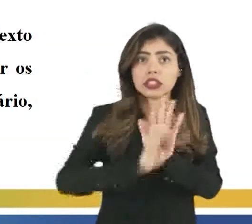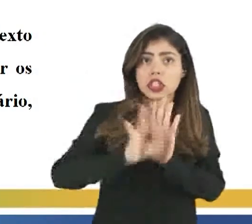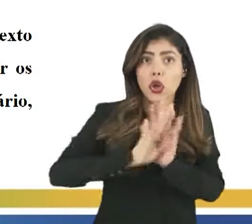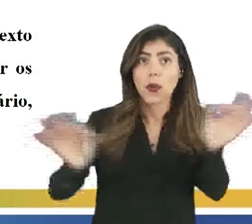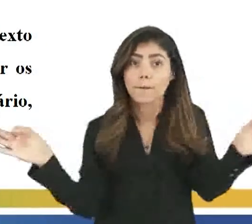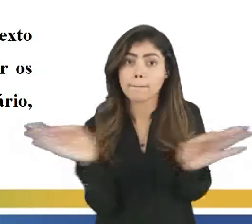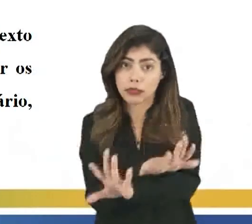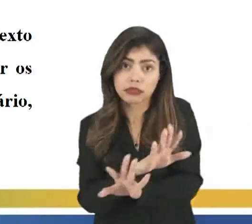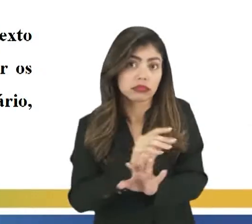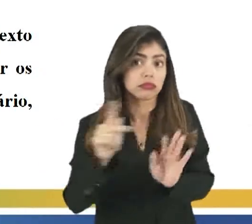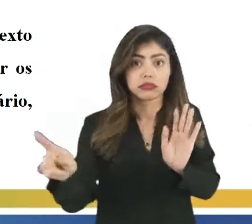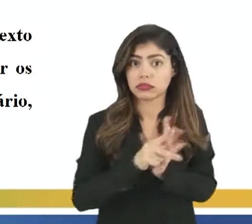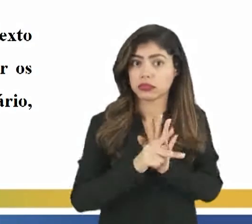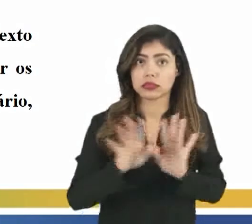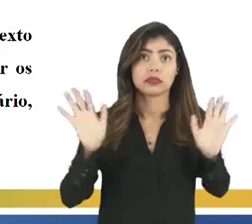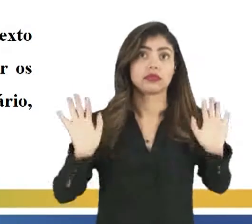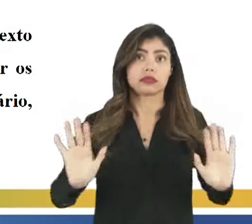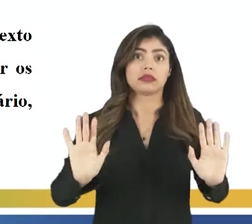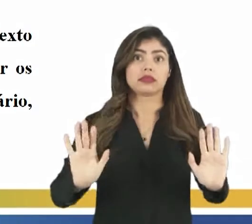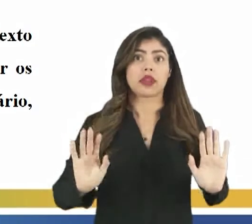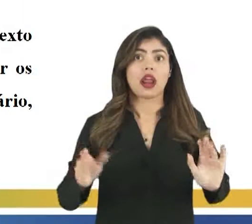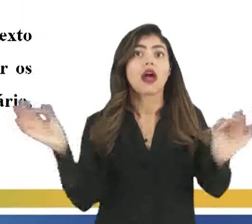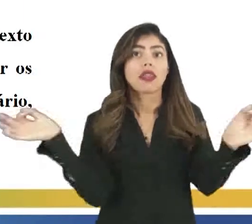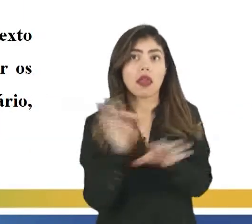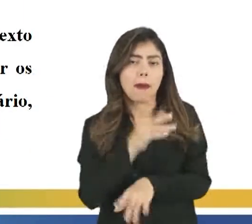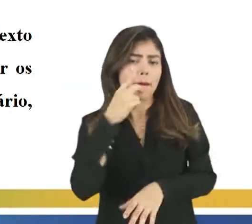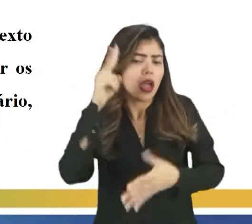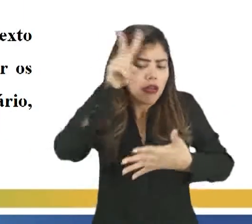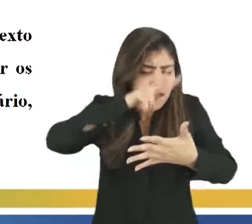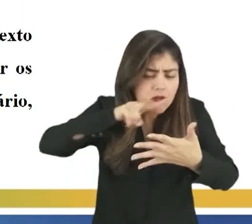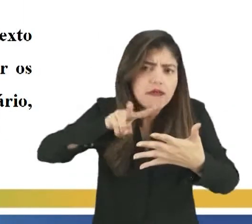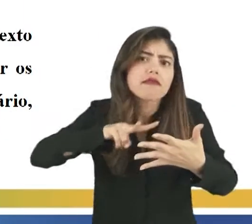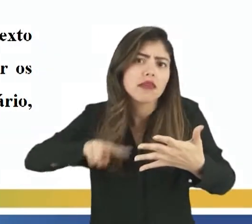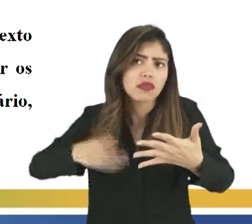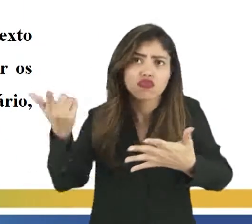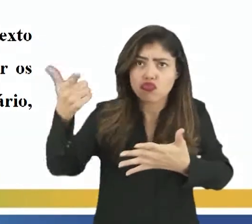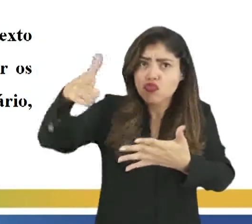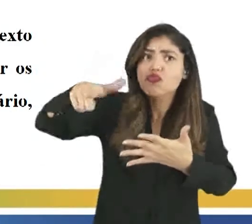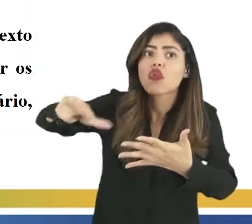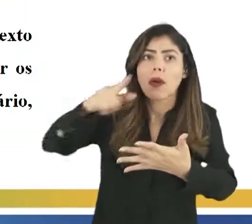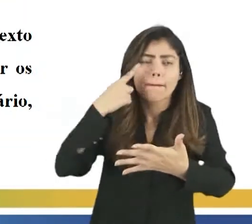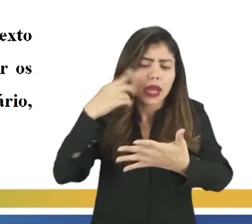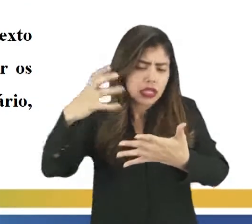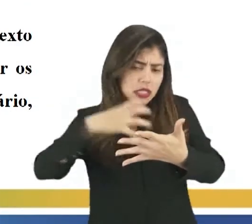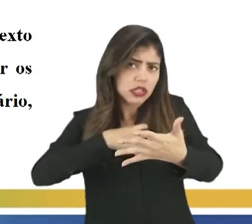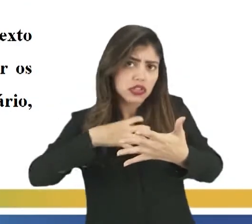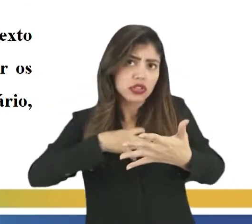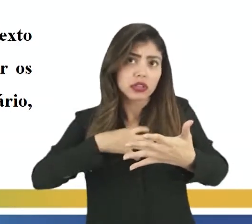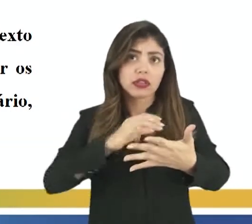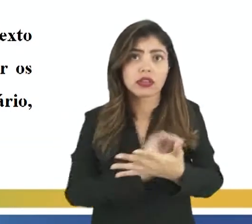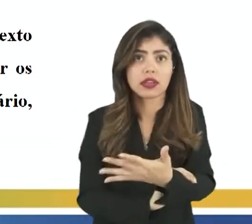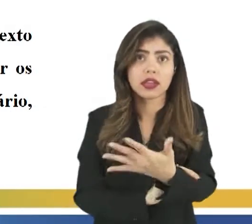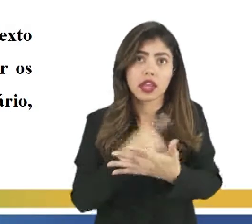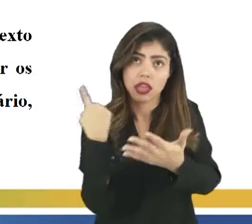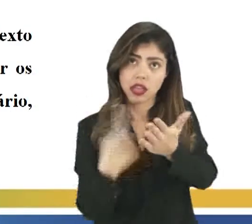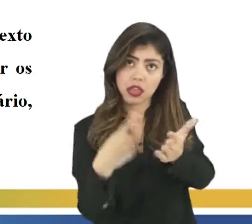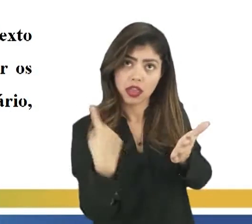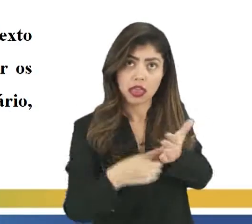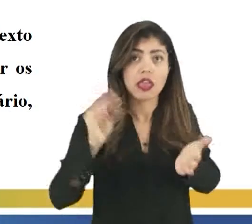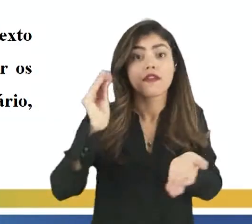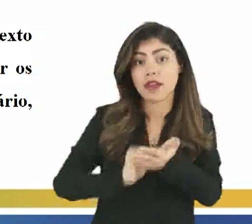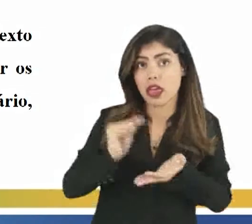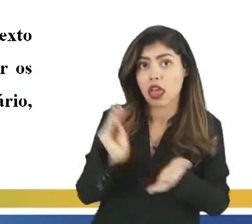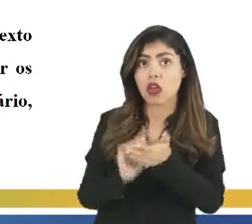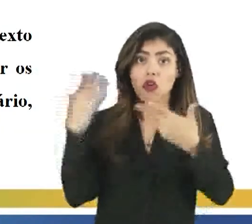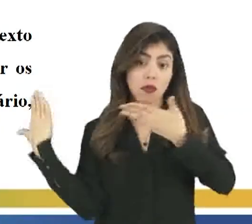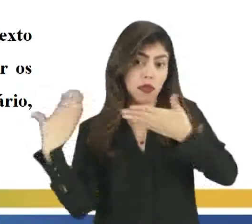acabado. Ao terminar, é preciso rever, reler, verificar os sentidos, se cumpre de